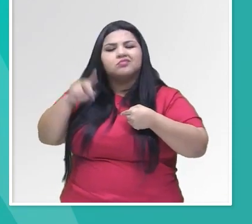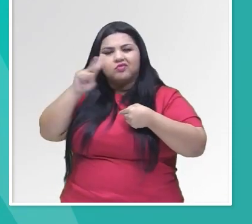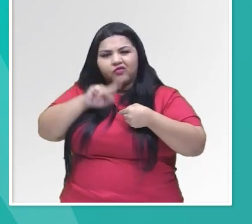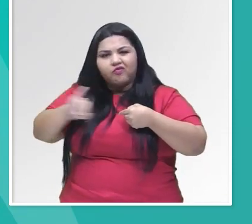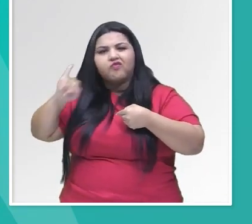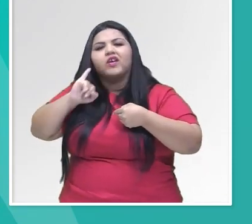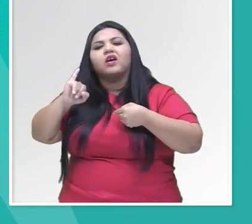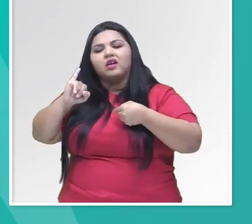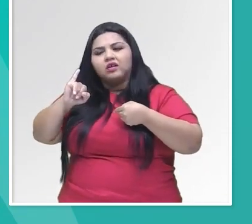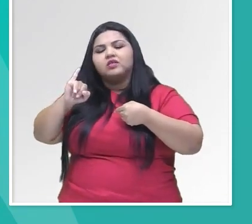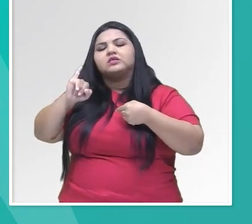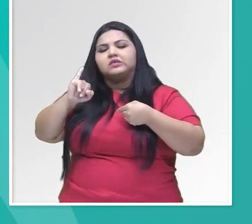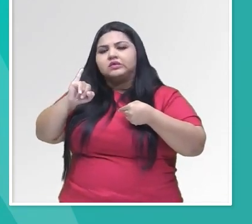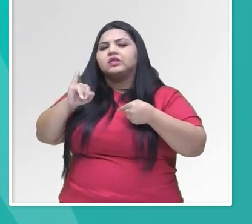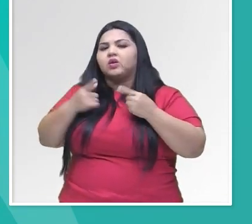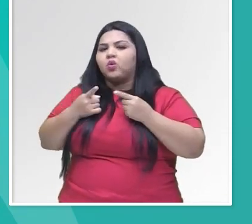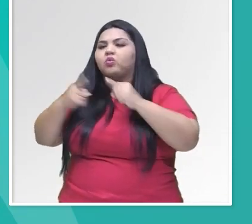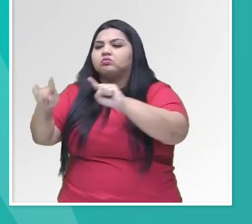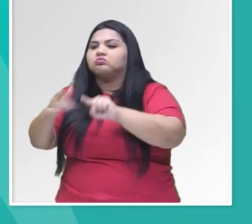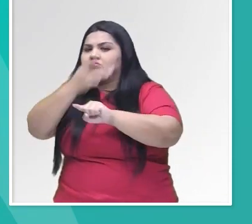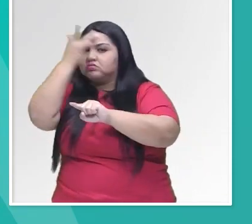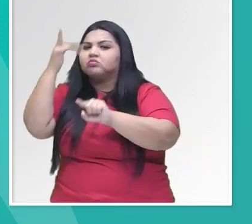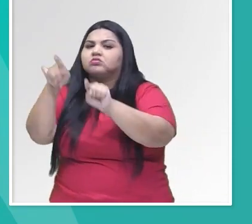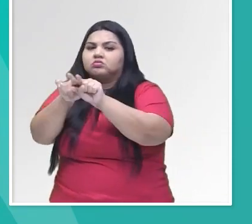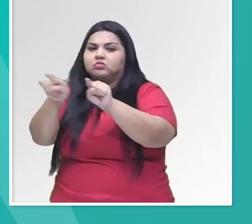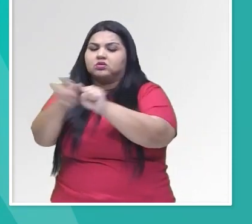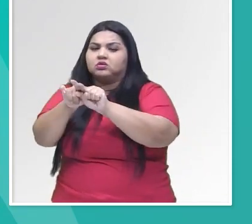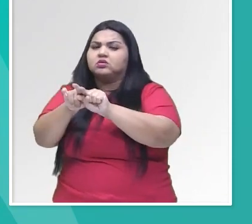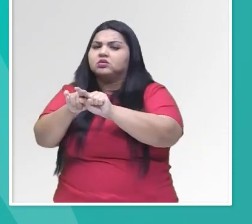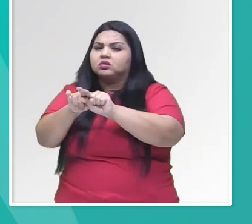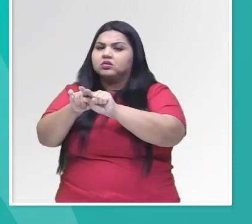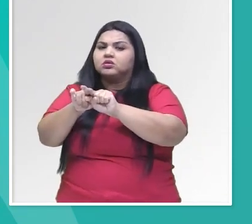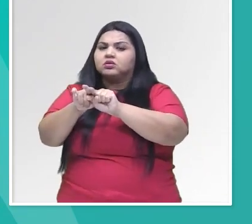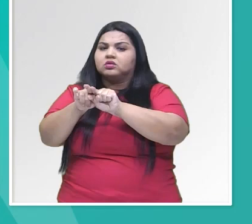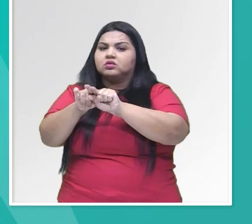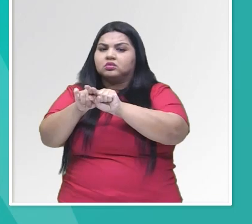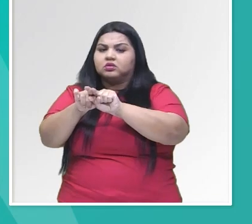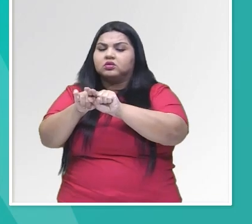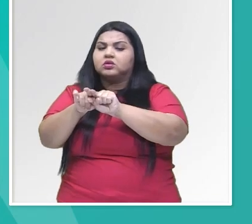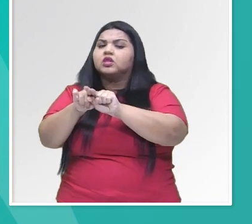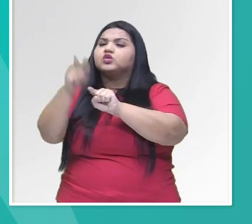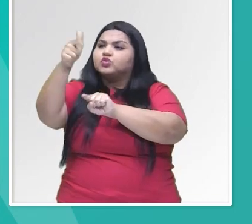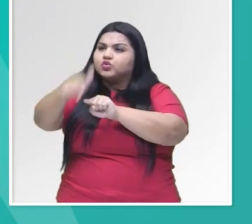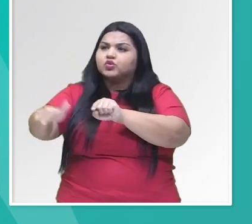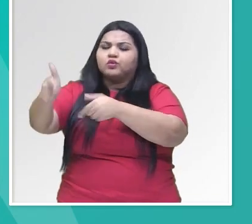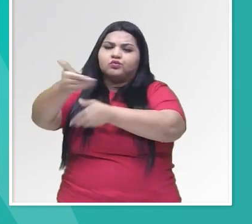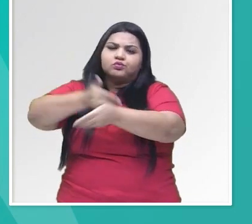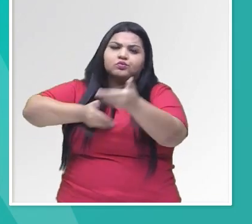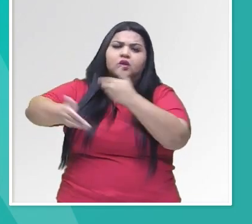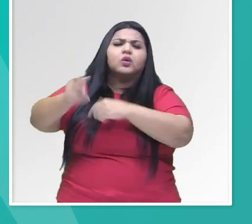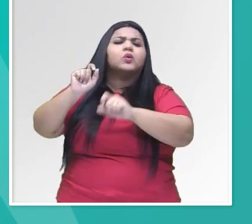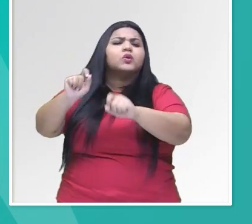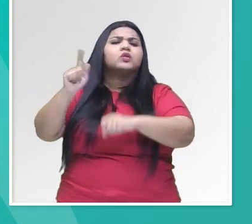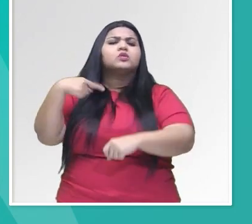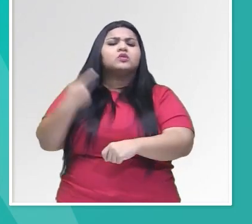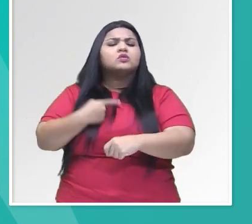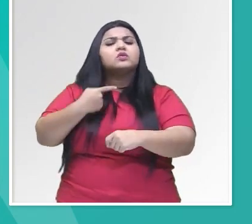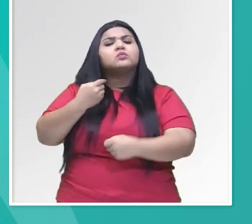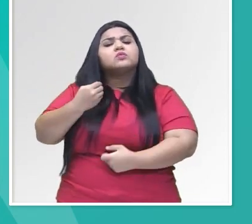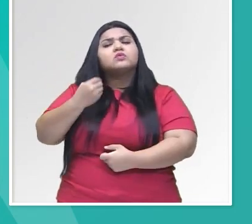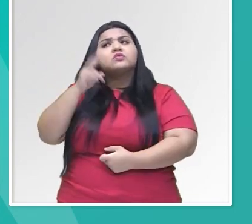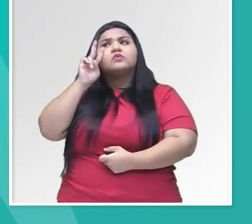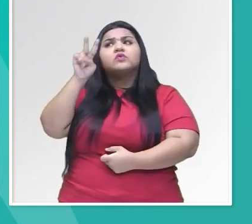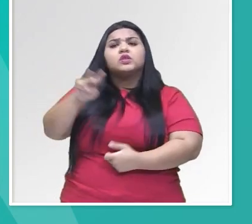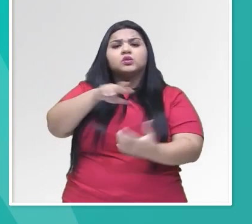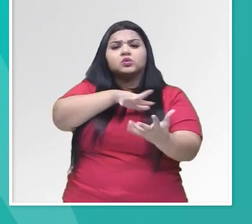de alguma forma na vida do outro. Vem de novo a convivência. O que nós estamos vendo no mundo? Vamos